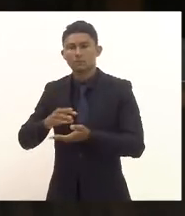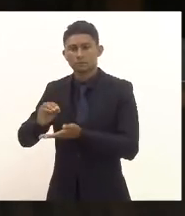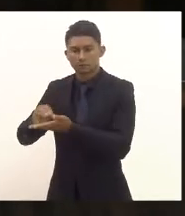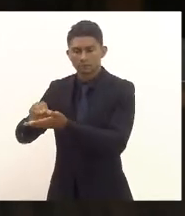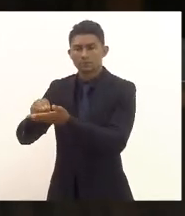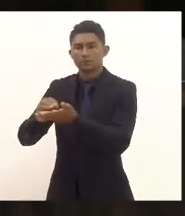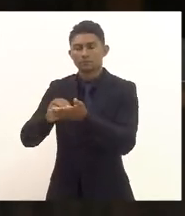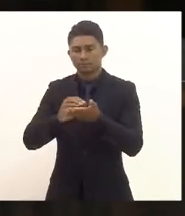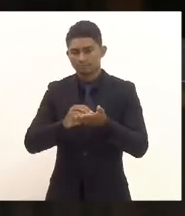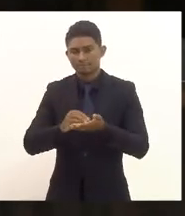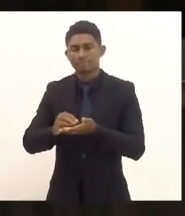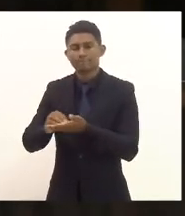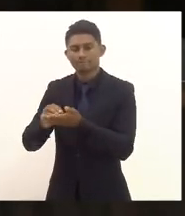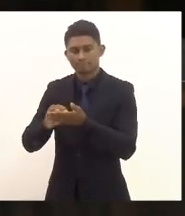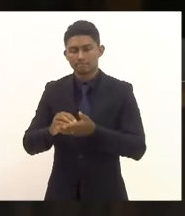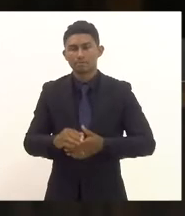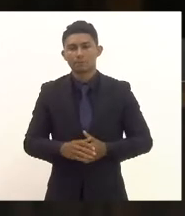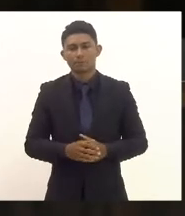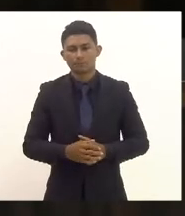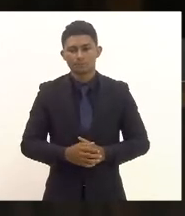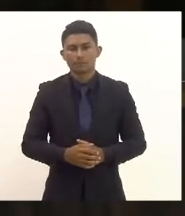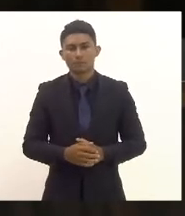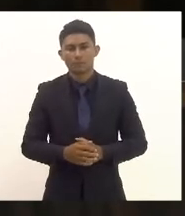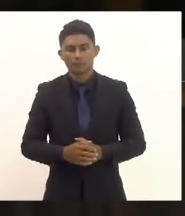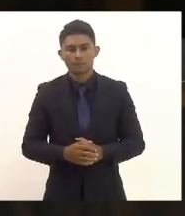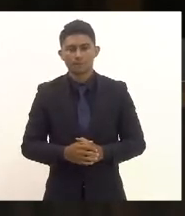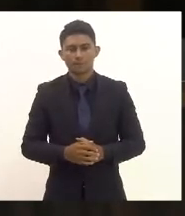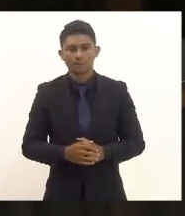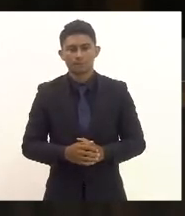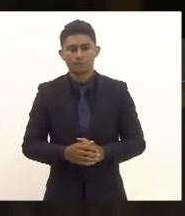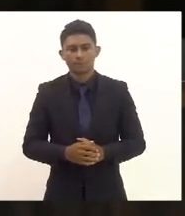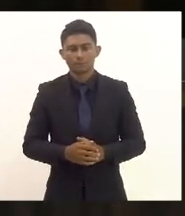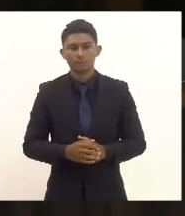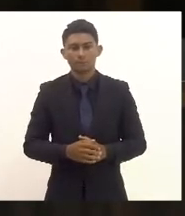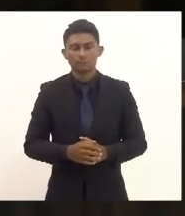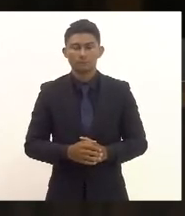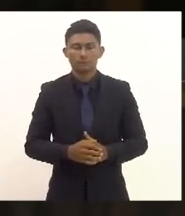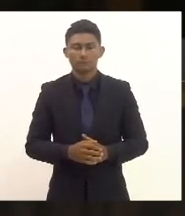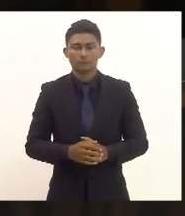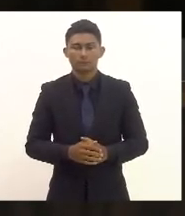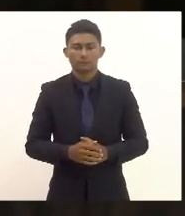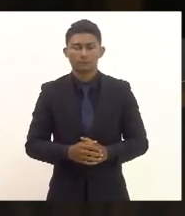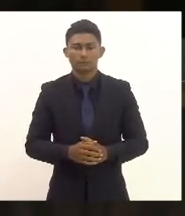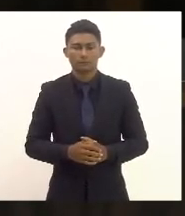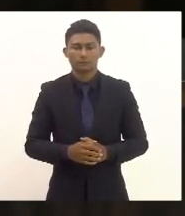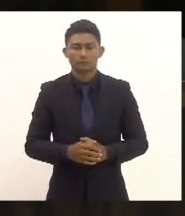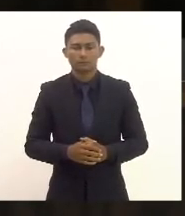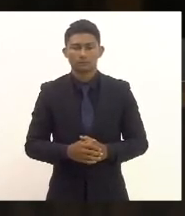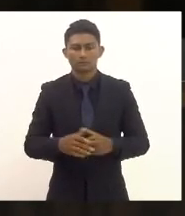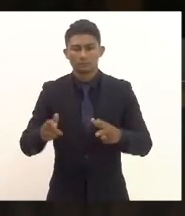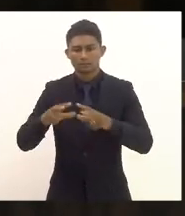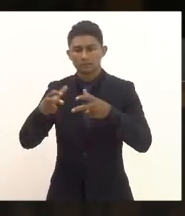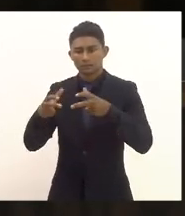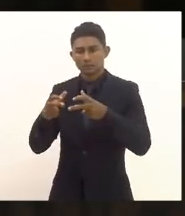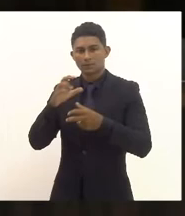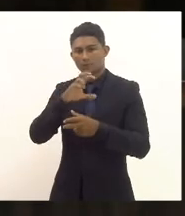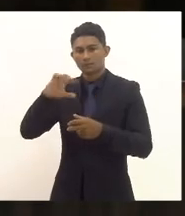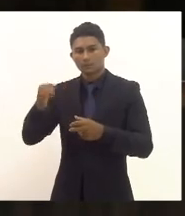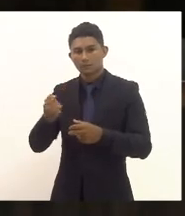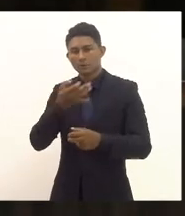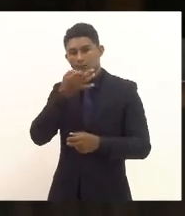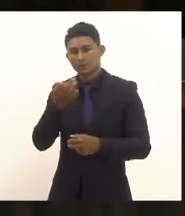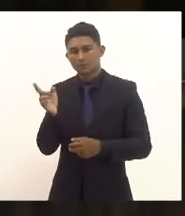e códigos de servidores públicos e de orçamento e ela começou a conversar um